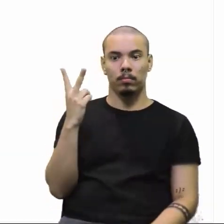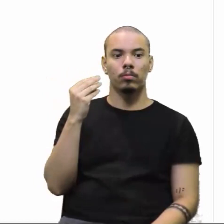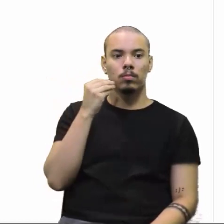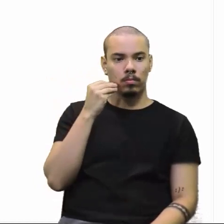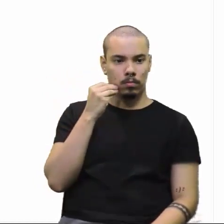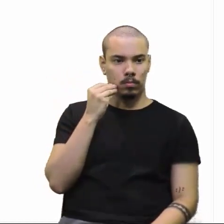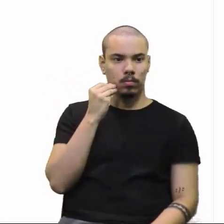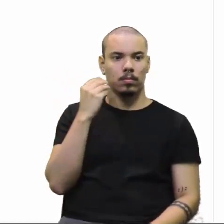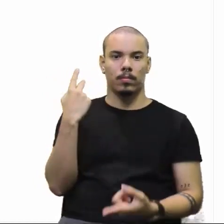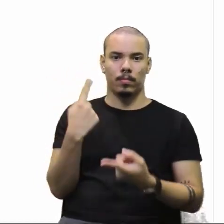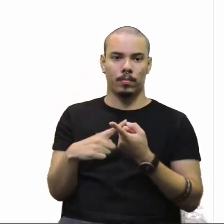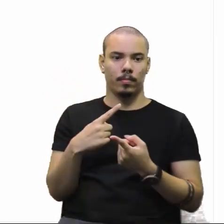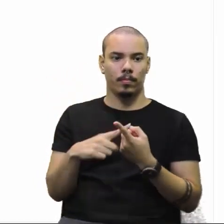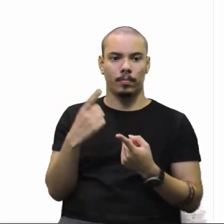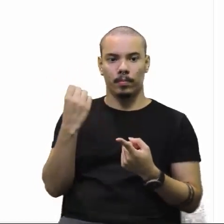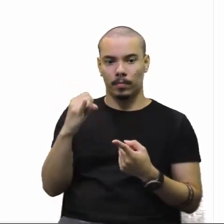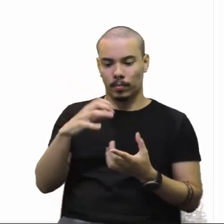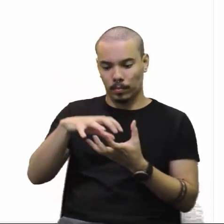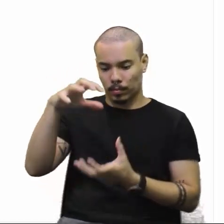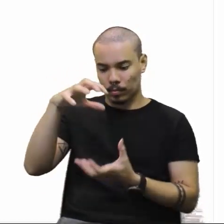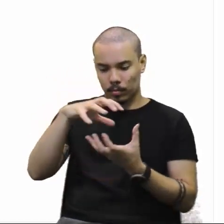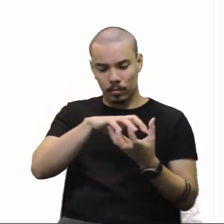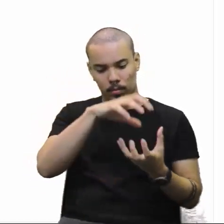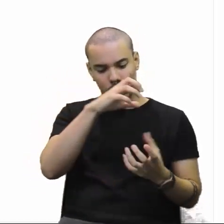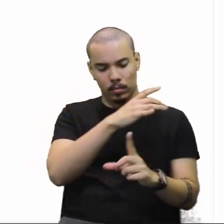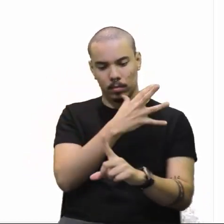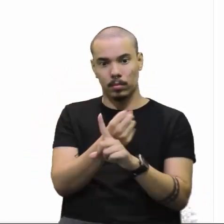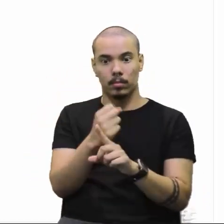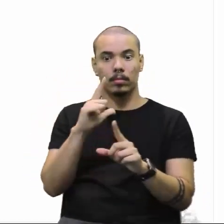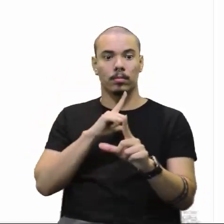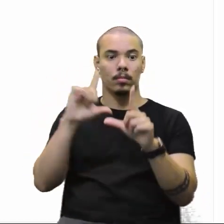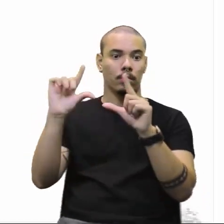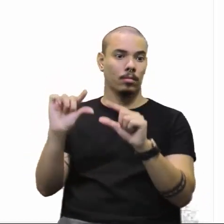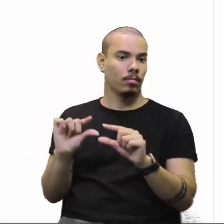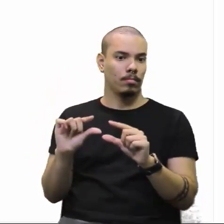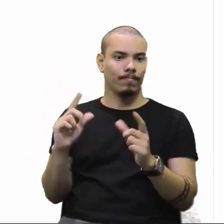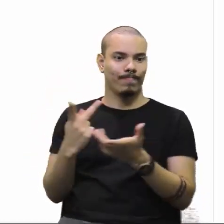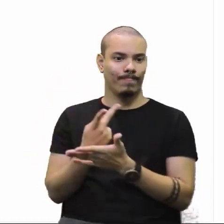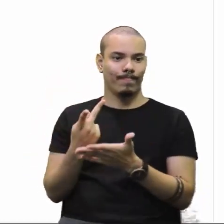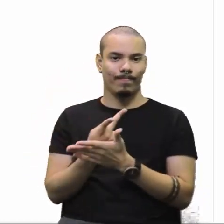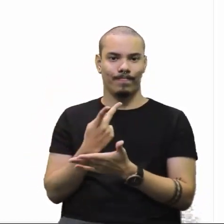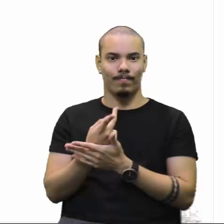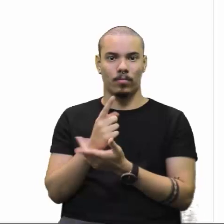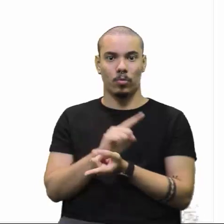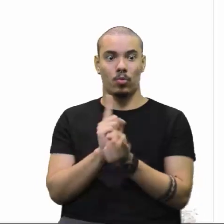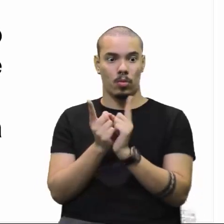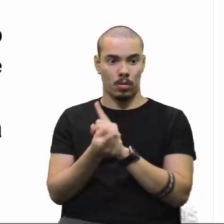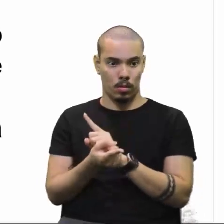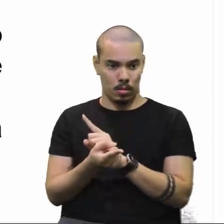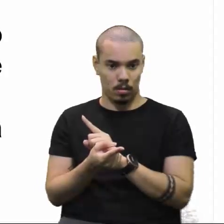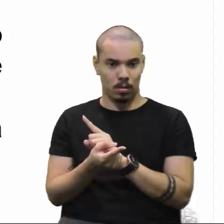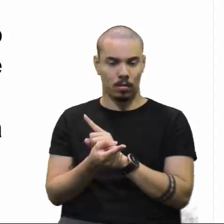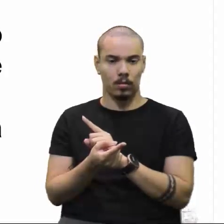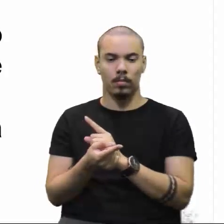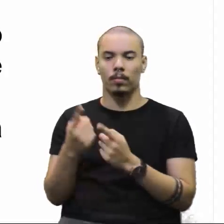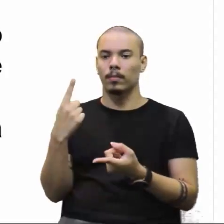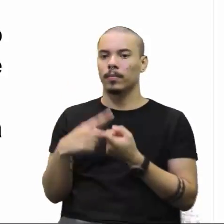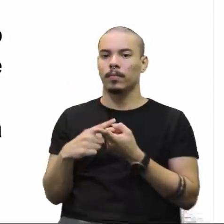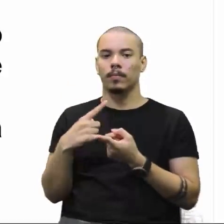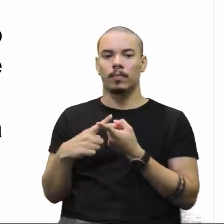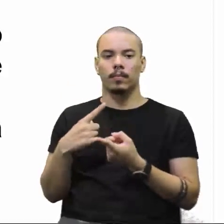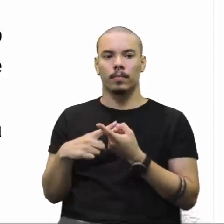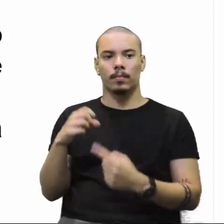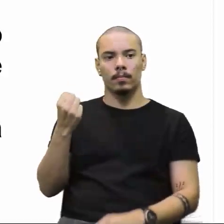né? Quando um corpo adquire energia cinética, sua massa sofre uma diminuição. Está errado. Então, seria inverso. O que seria inverso?